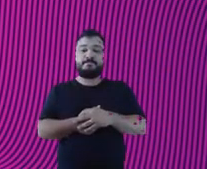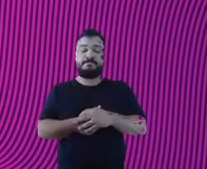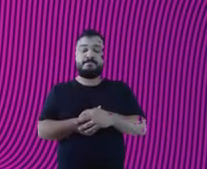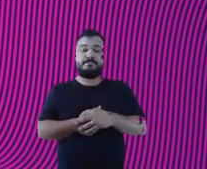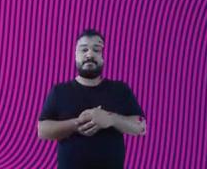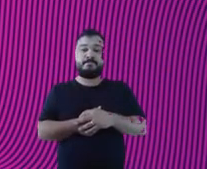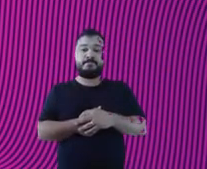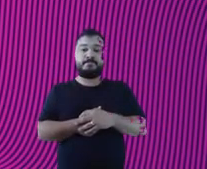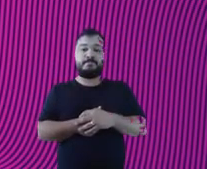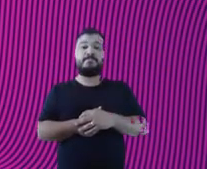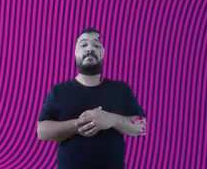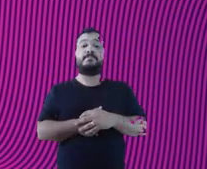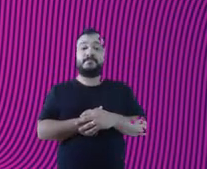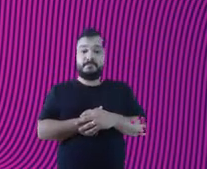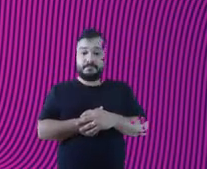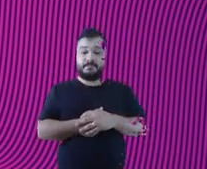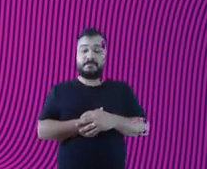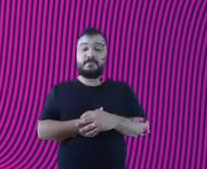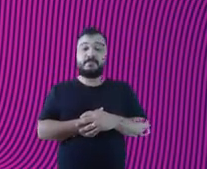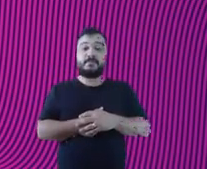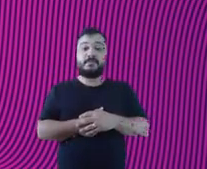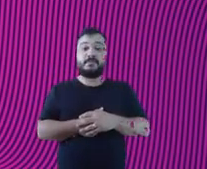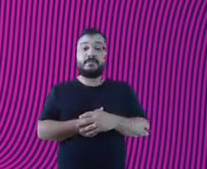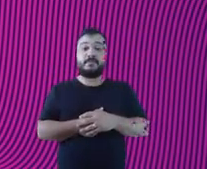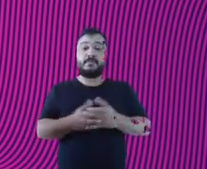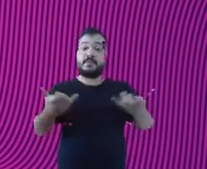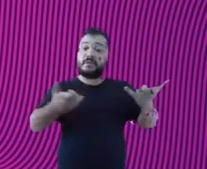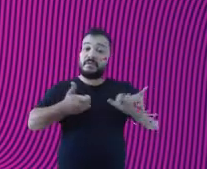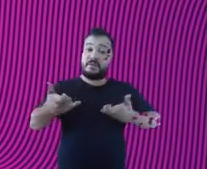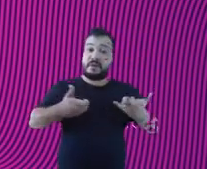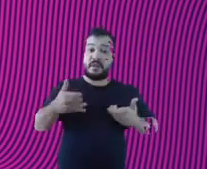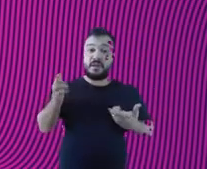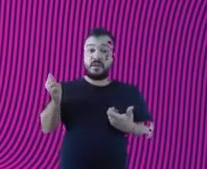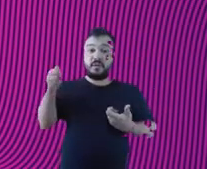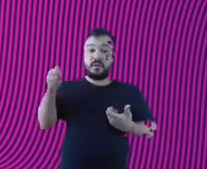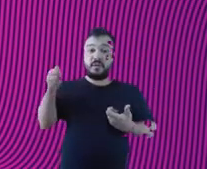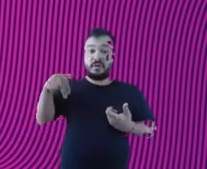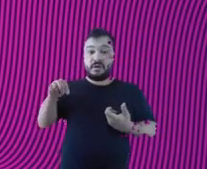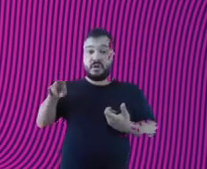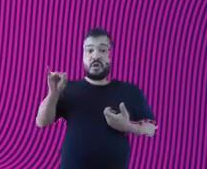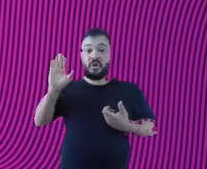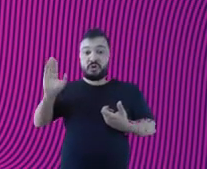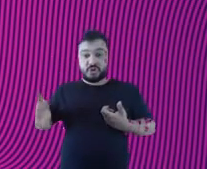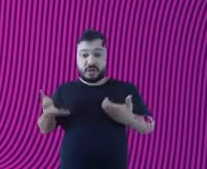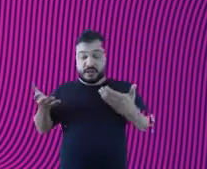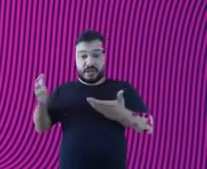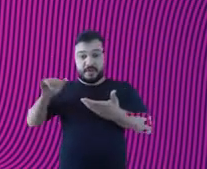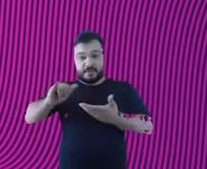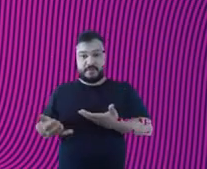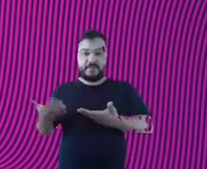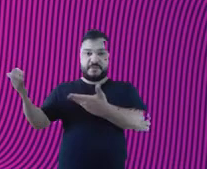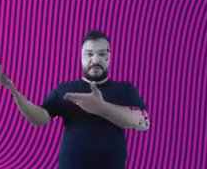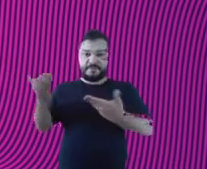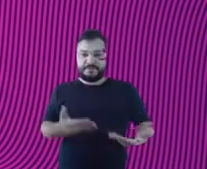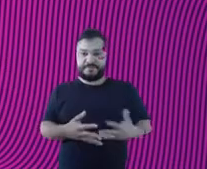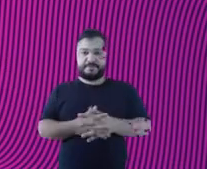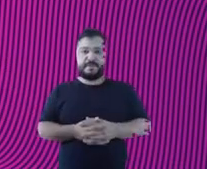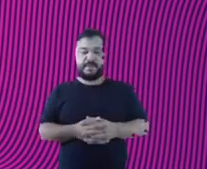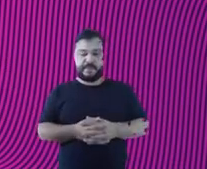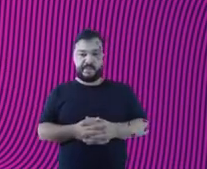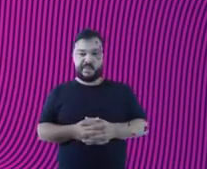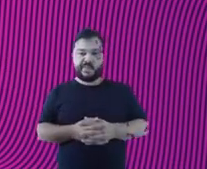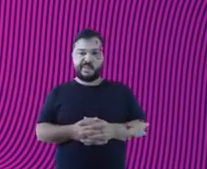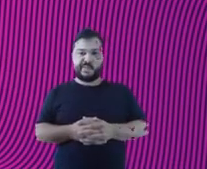Carol, estamos informando aqui que o Antônio já tá na linha. Você quer chamar ele? Sim,